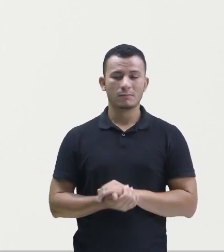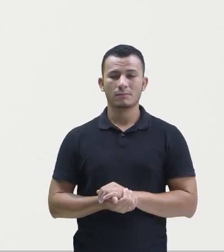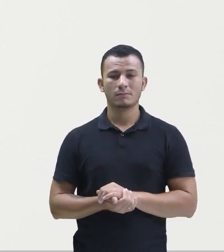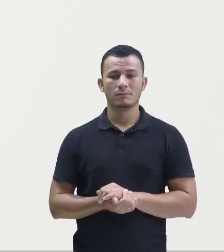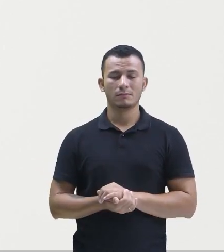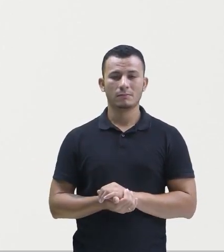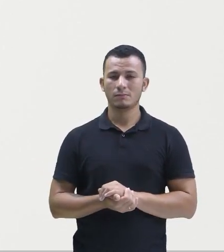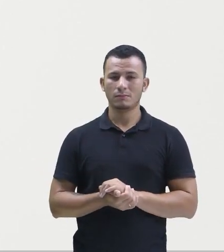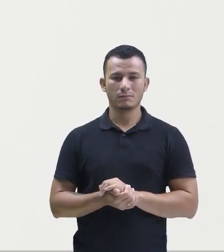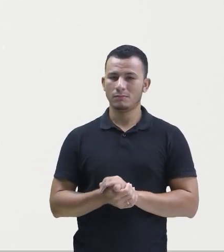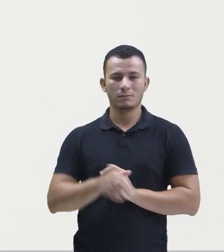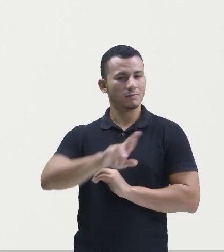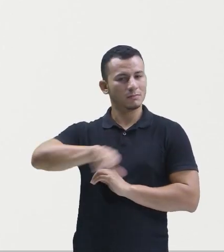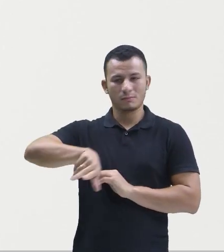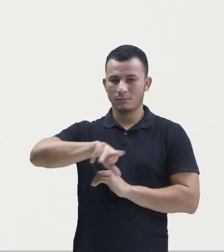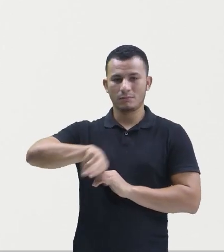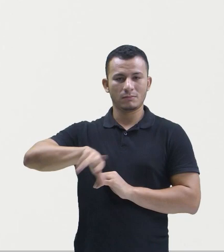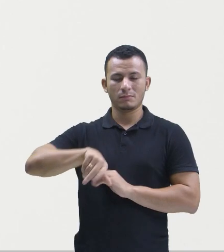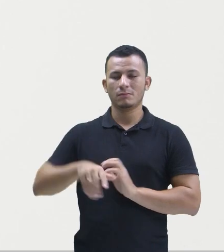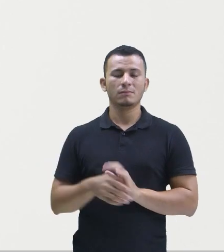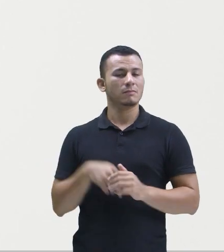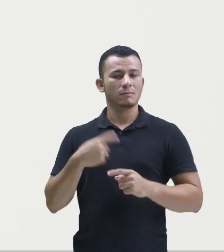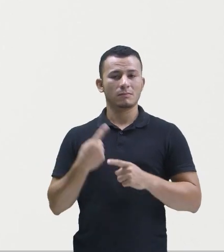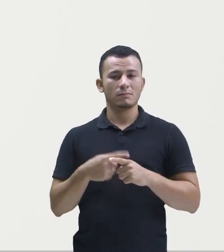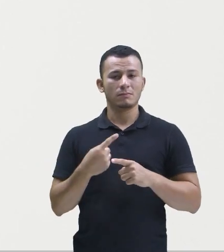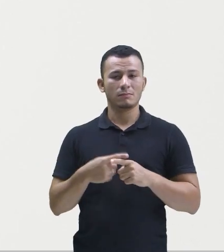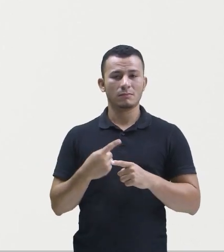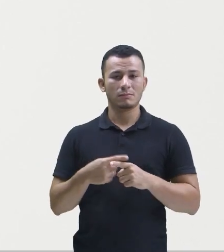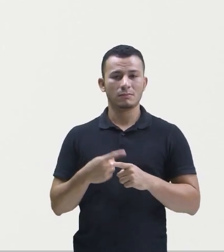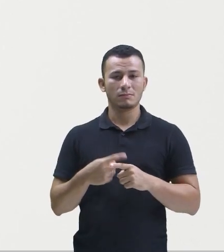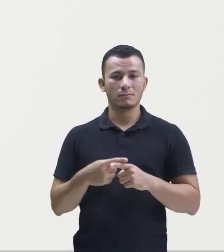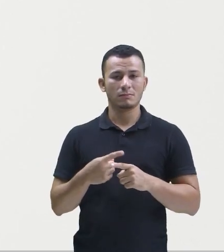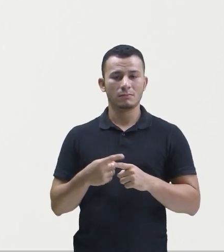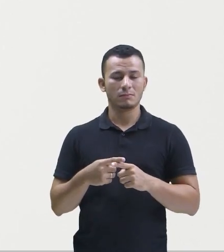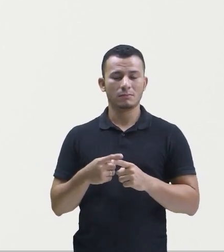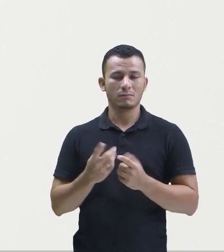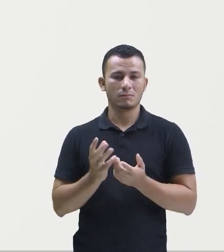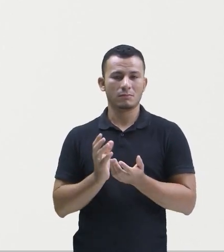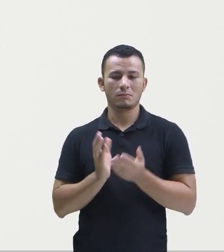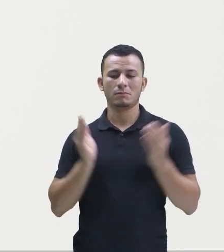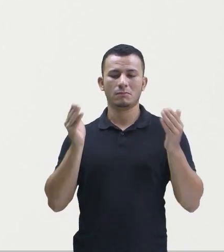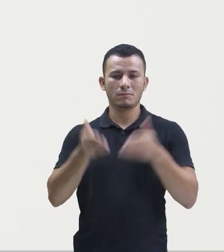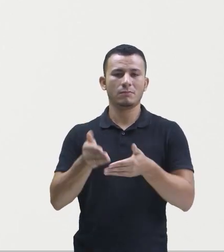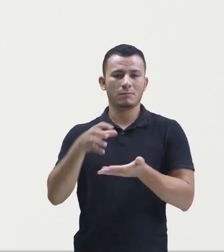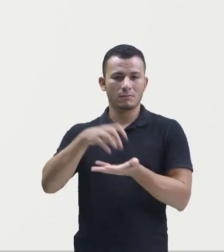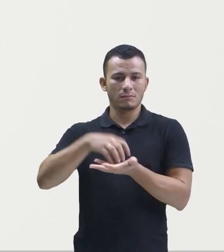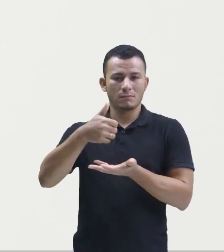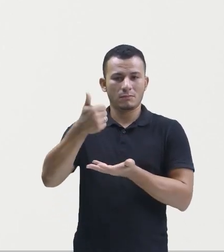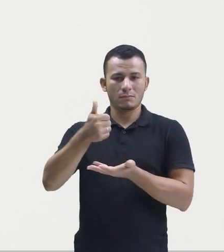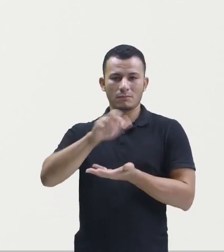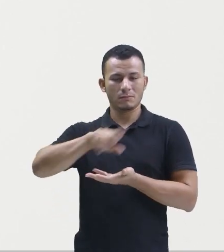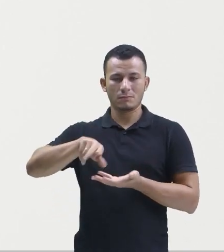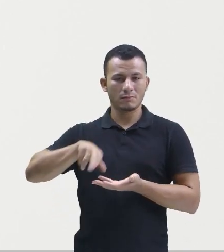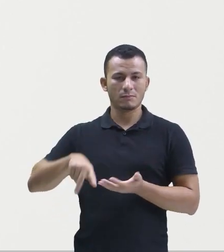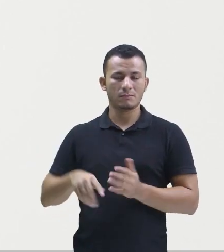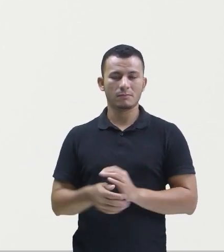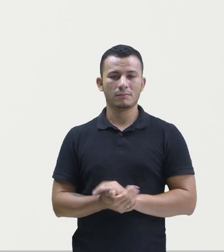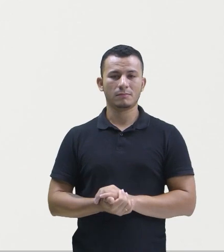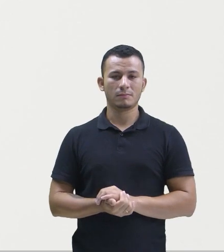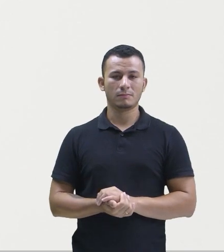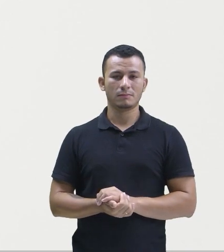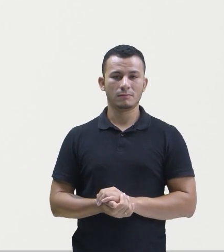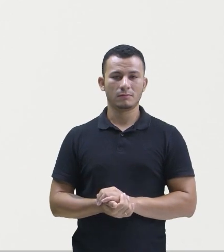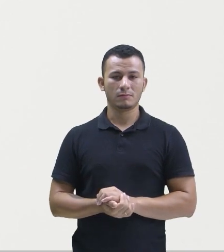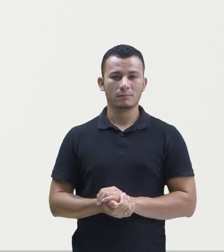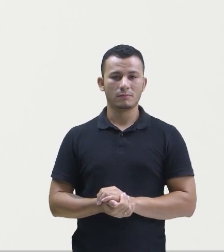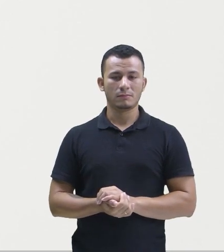está eliminada essa questão. Por quê? Porque ela não indica aqui setor primário, a imagem 1. O